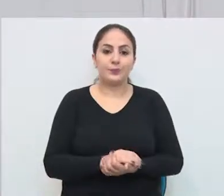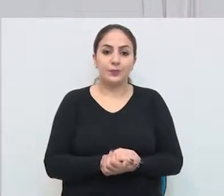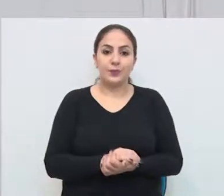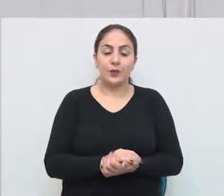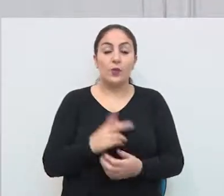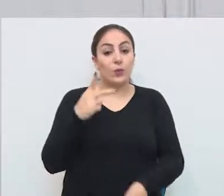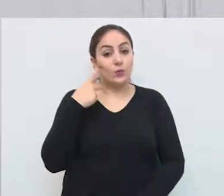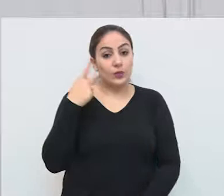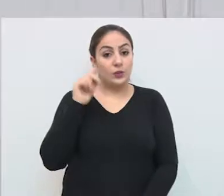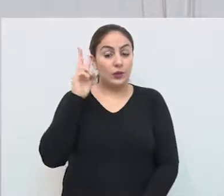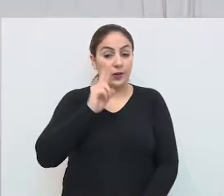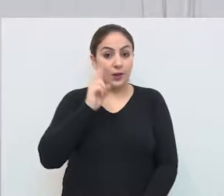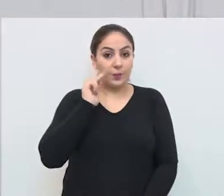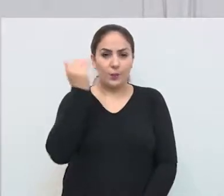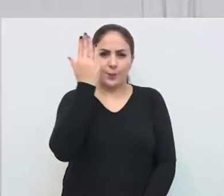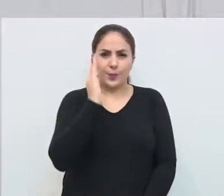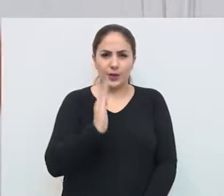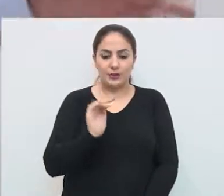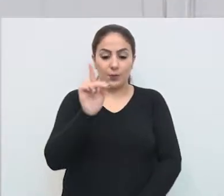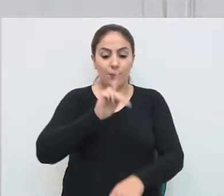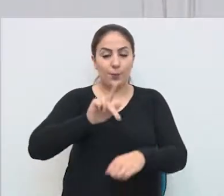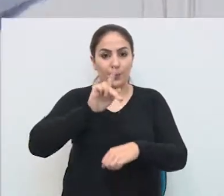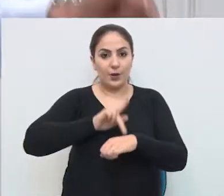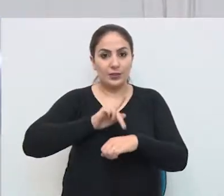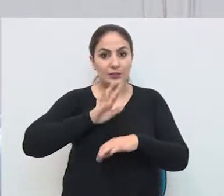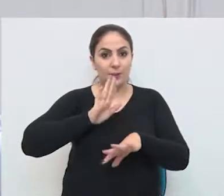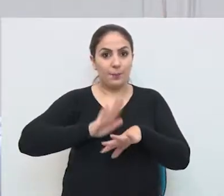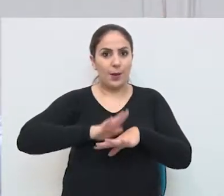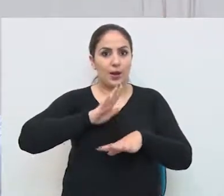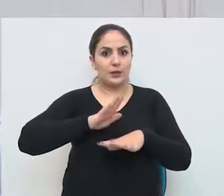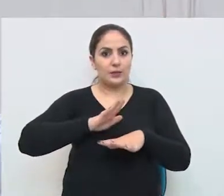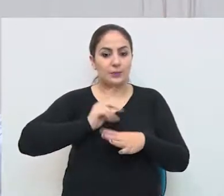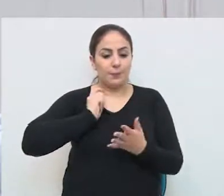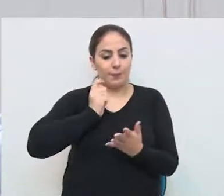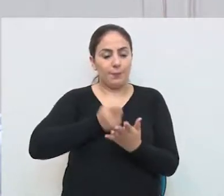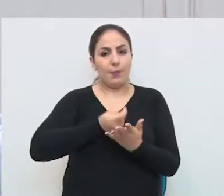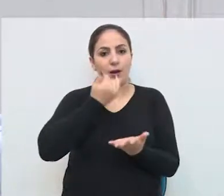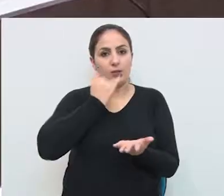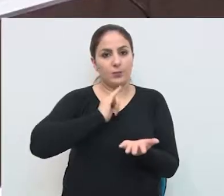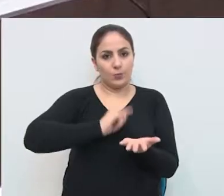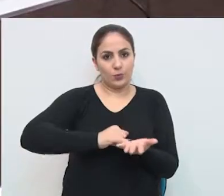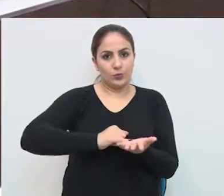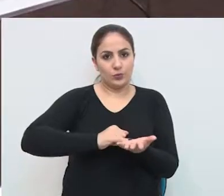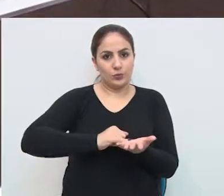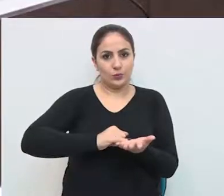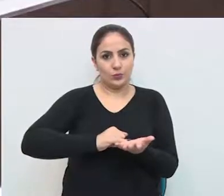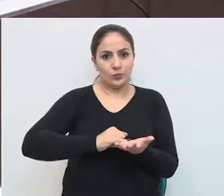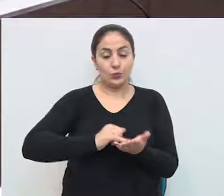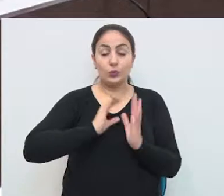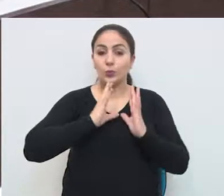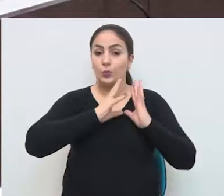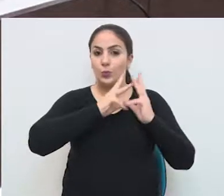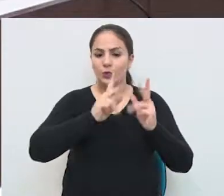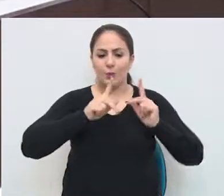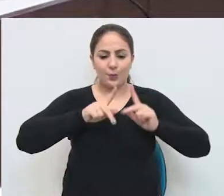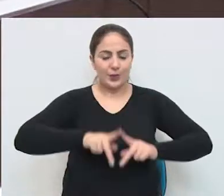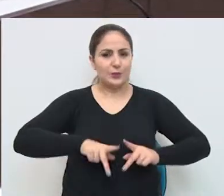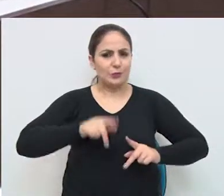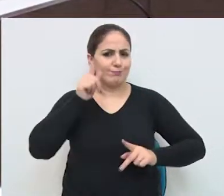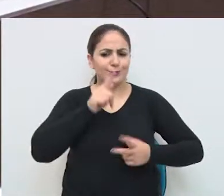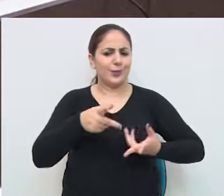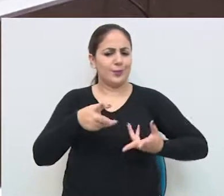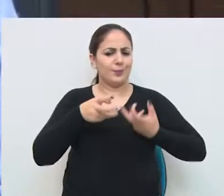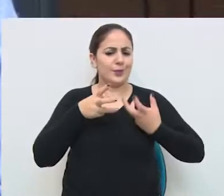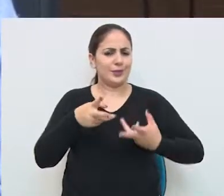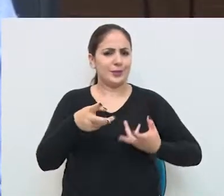O vereador lembra que o Brasil é um dos países com a maior carga tributária do mundo e que os contribuintes não